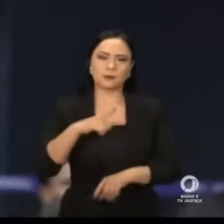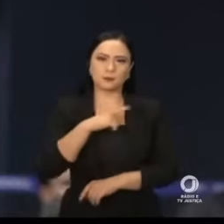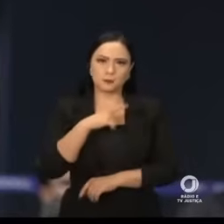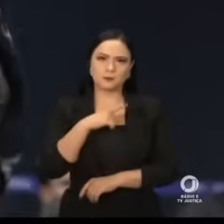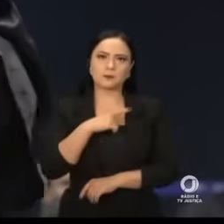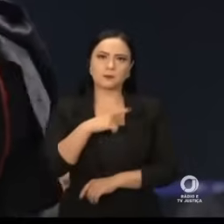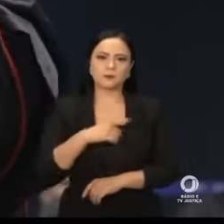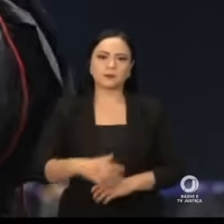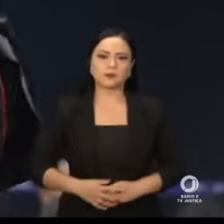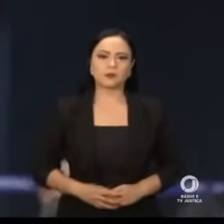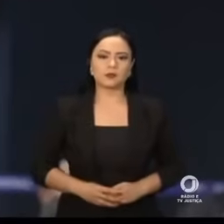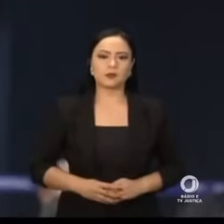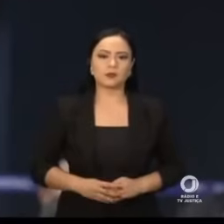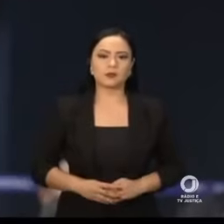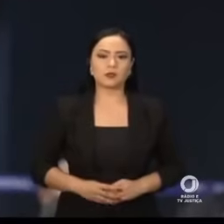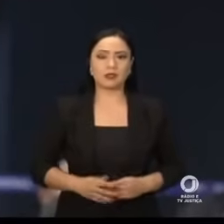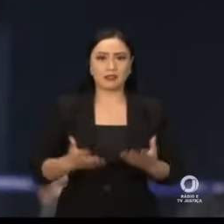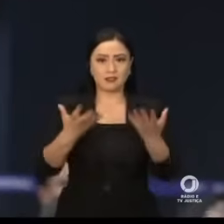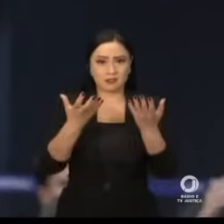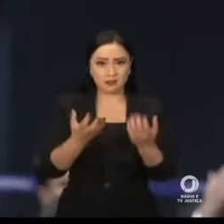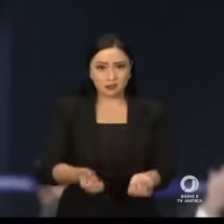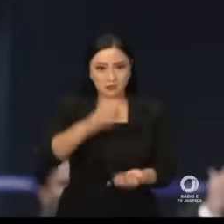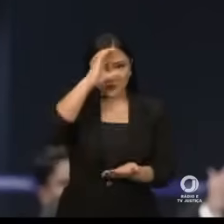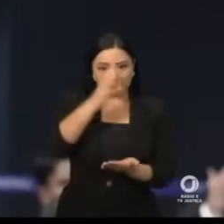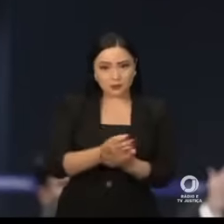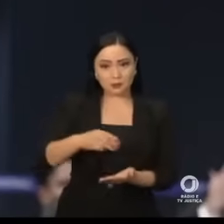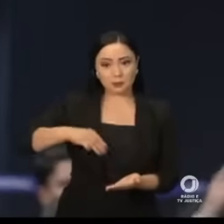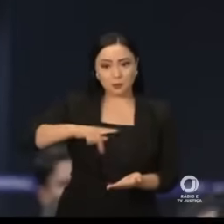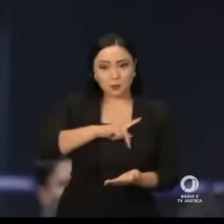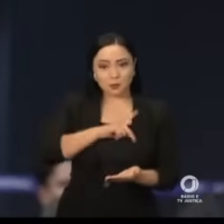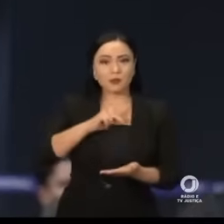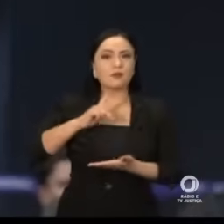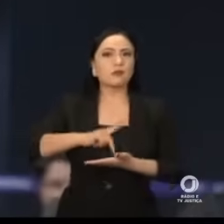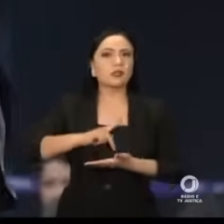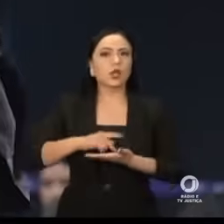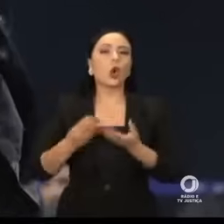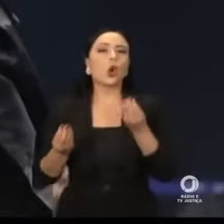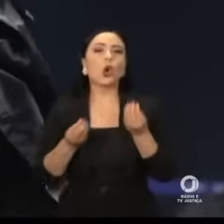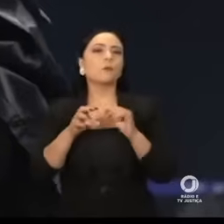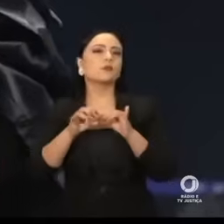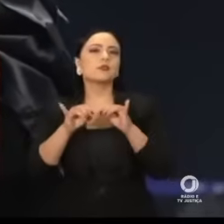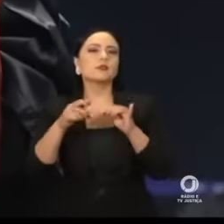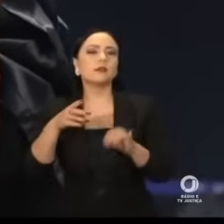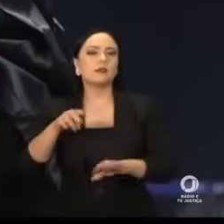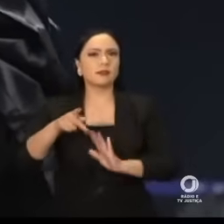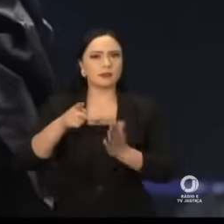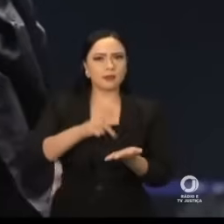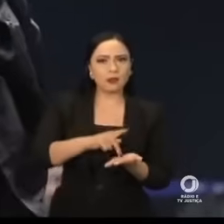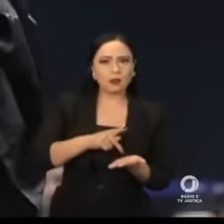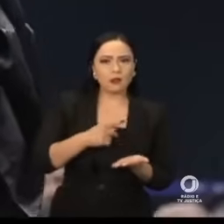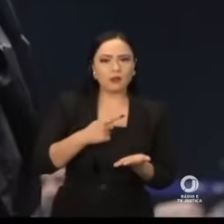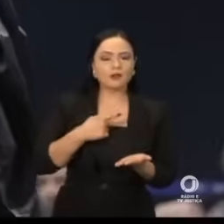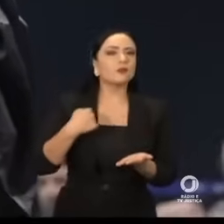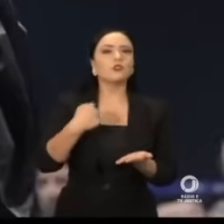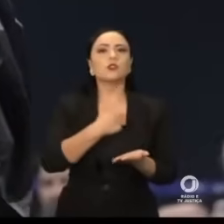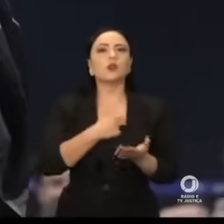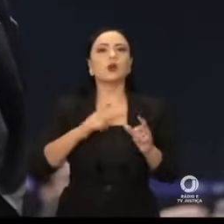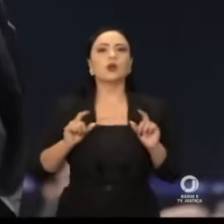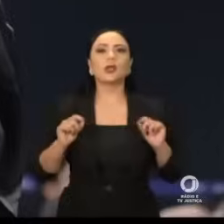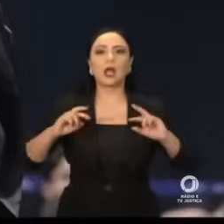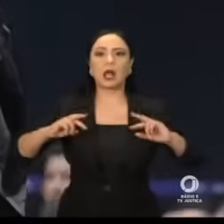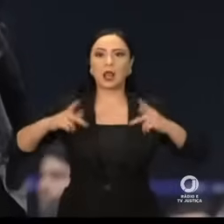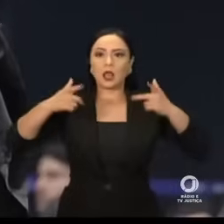E, admitindo a tese do Ministério Público como se verdadeira fosse, nós não estaríamos além de